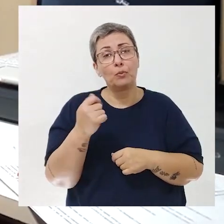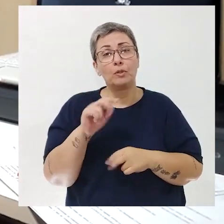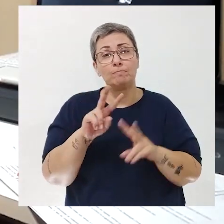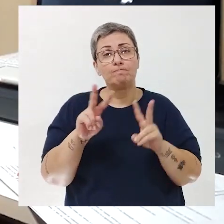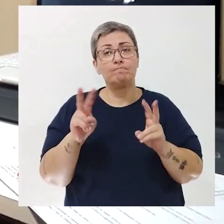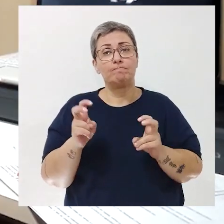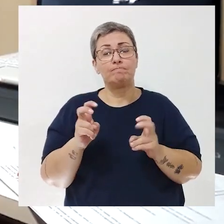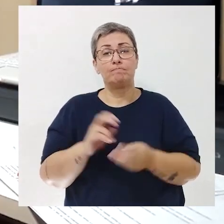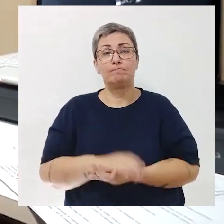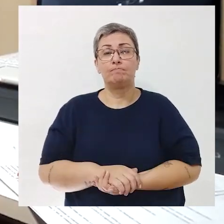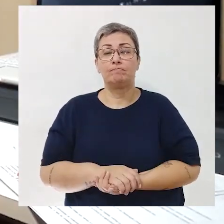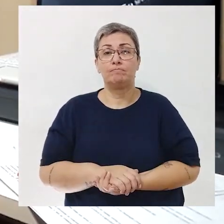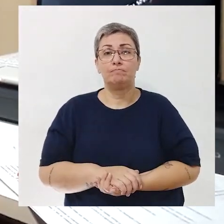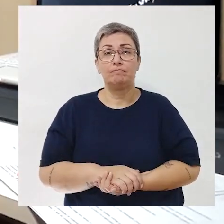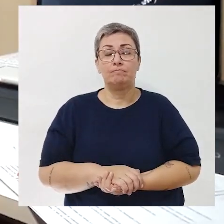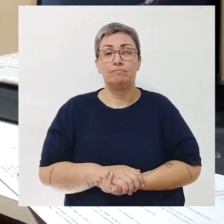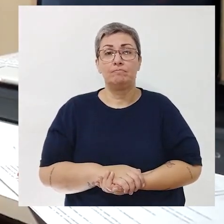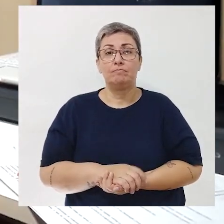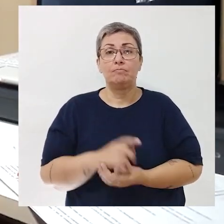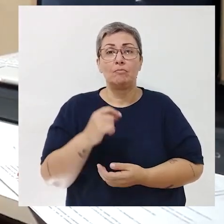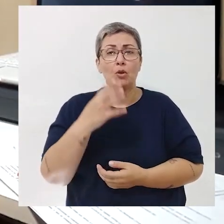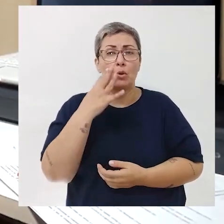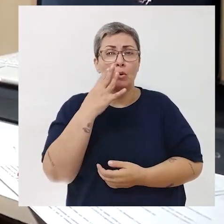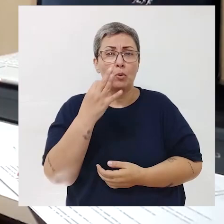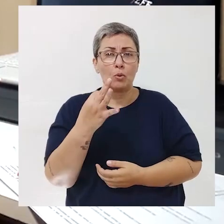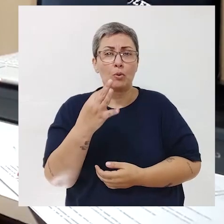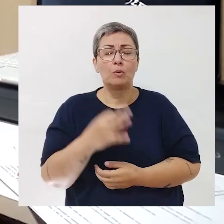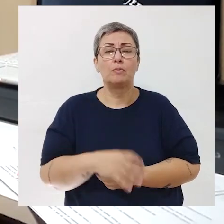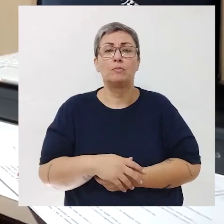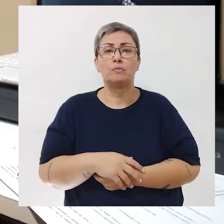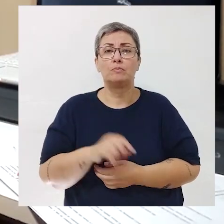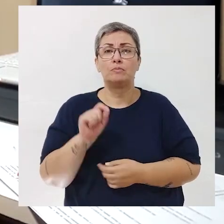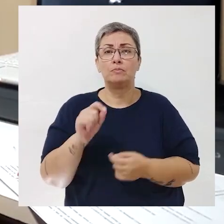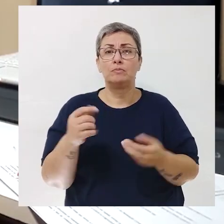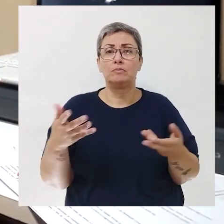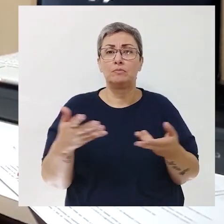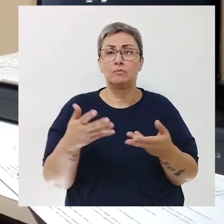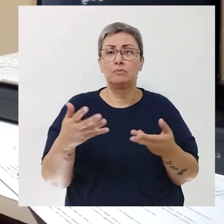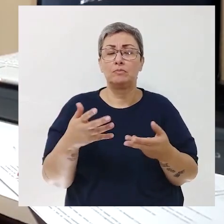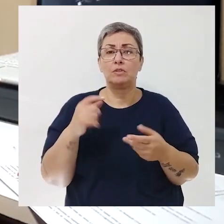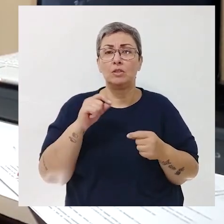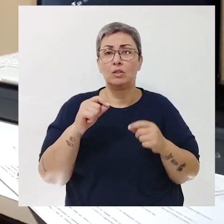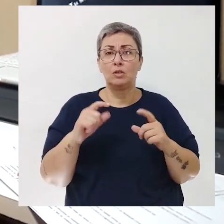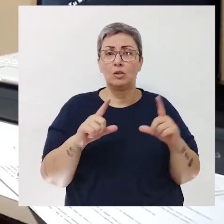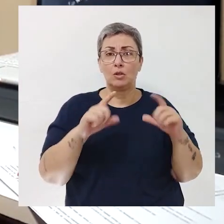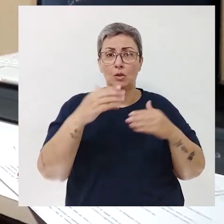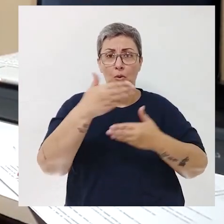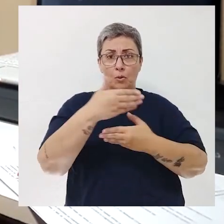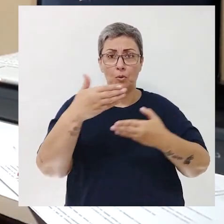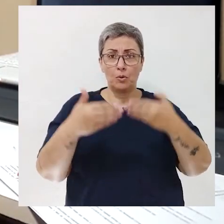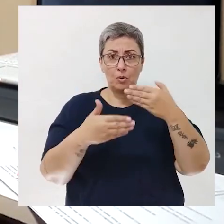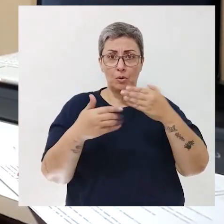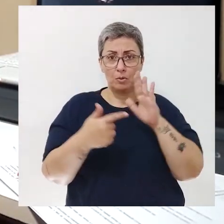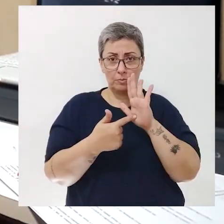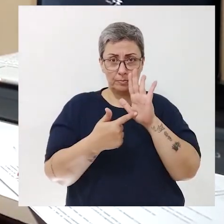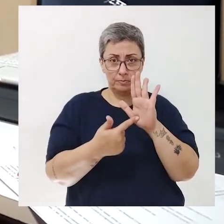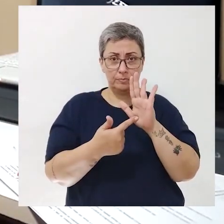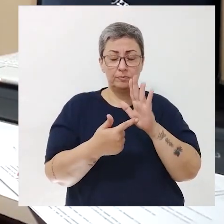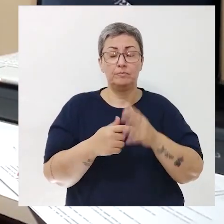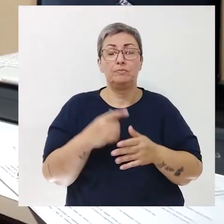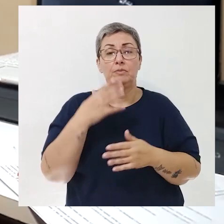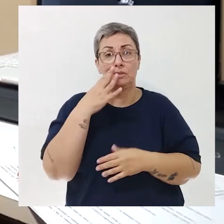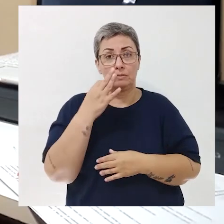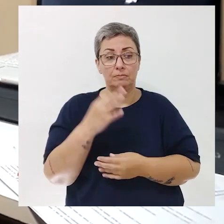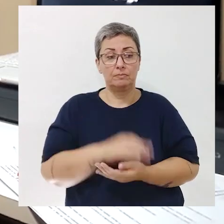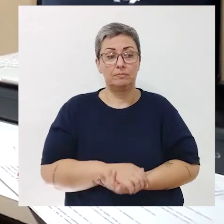sobre isso, né? Presta atenção aí nesse slide que eu vou passar para